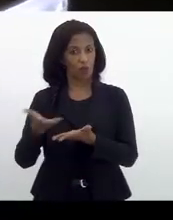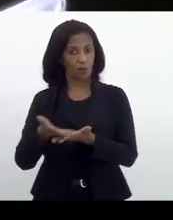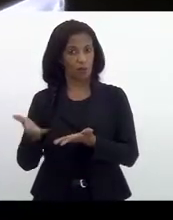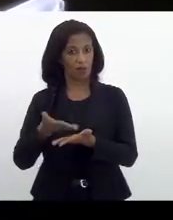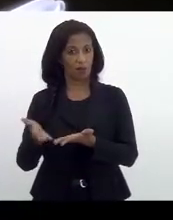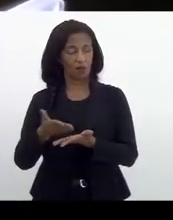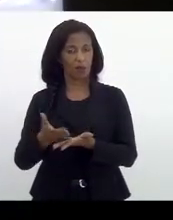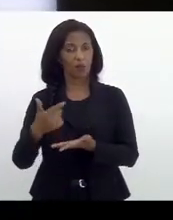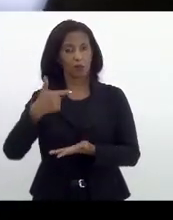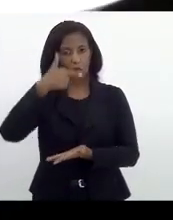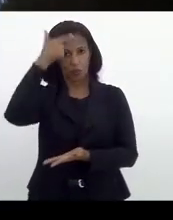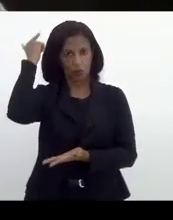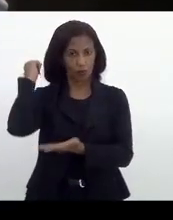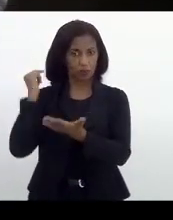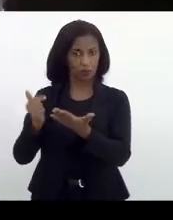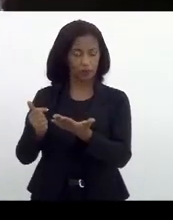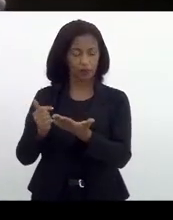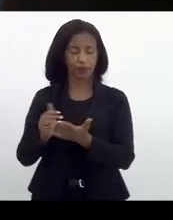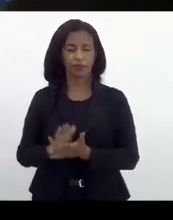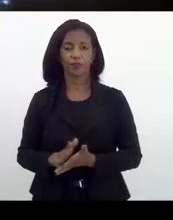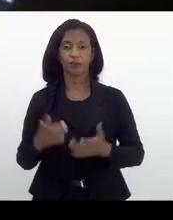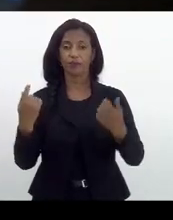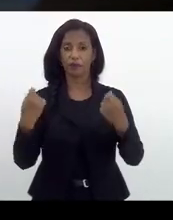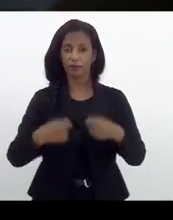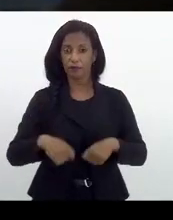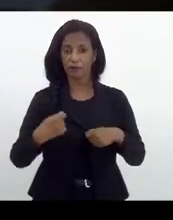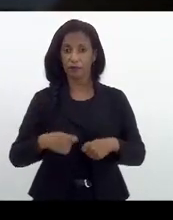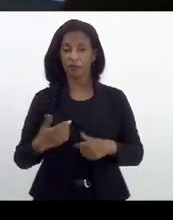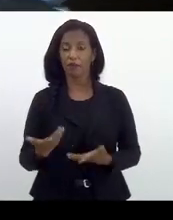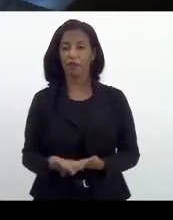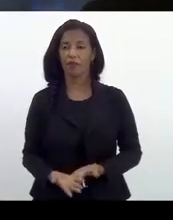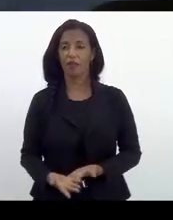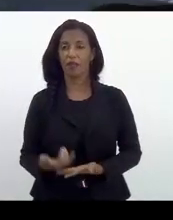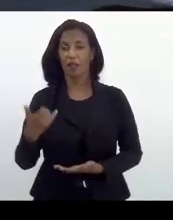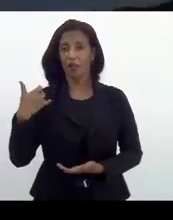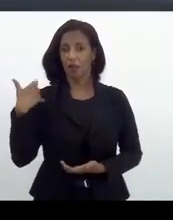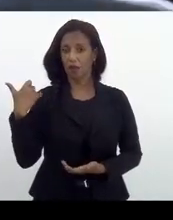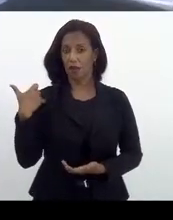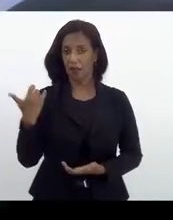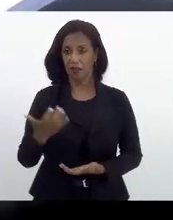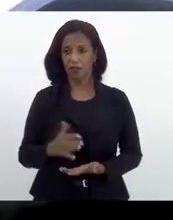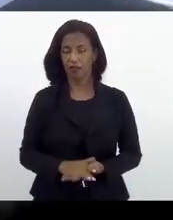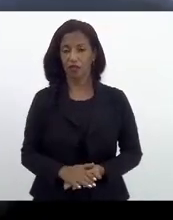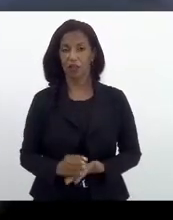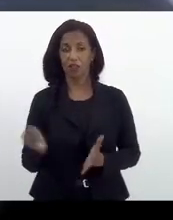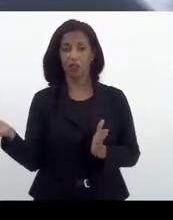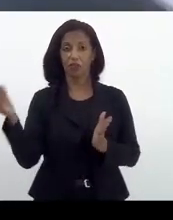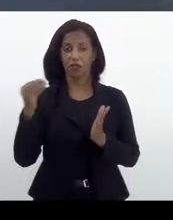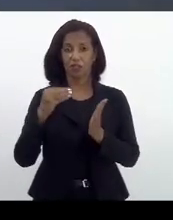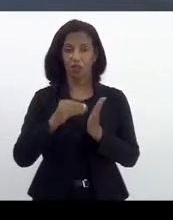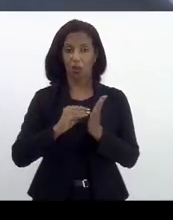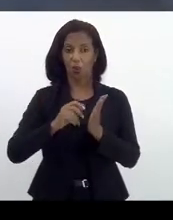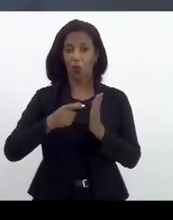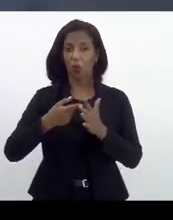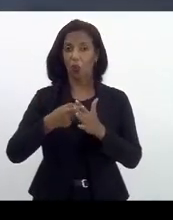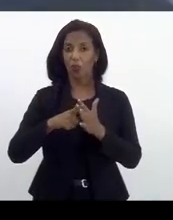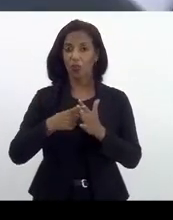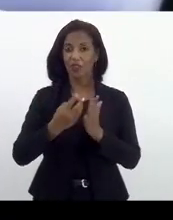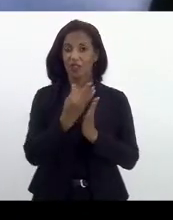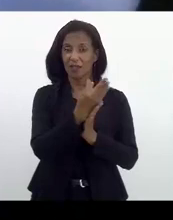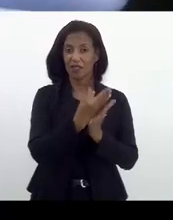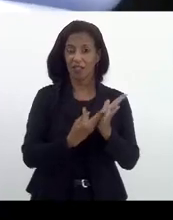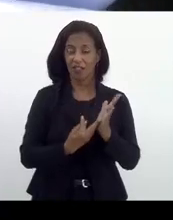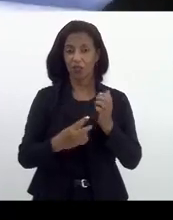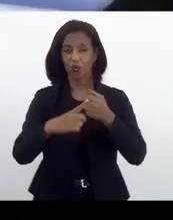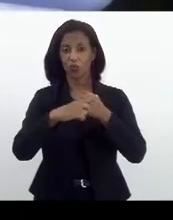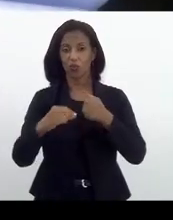pelo deputado Luiz Paulo então é preciso que a idade seja corrigida no